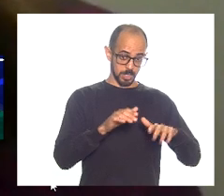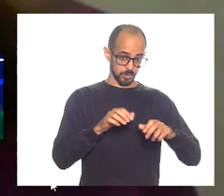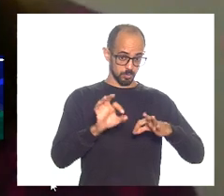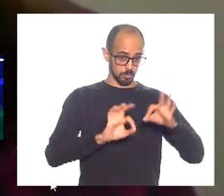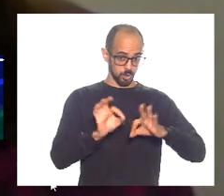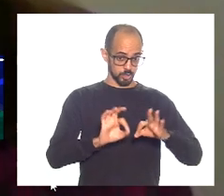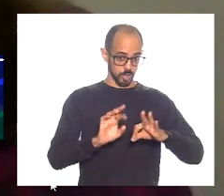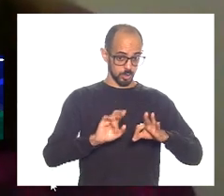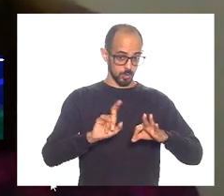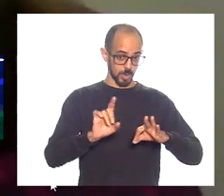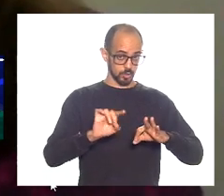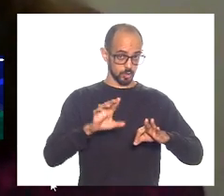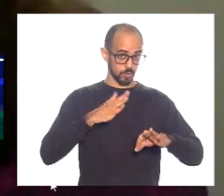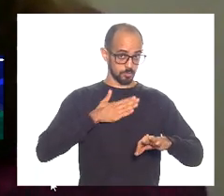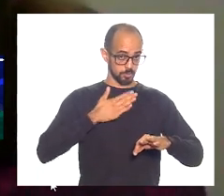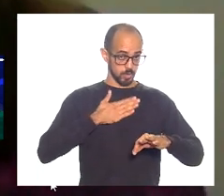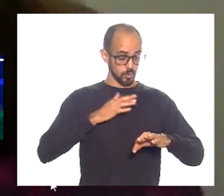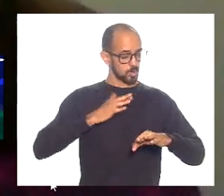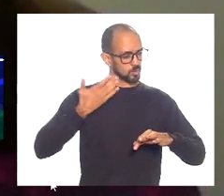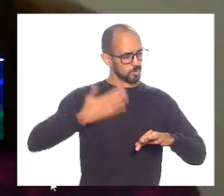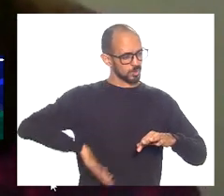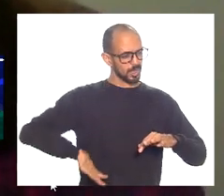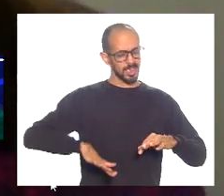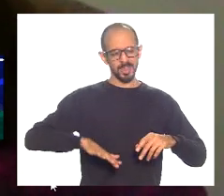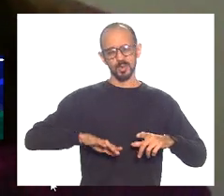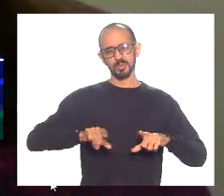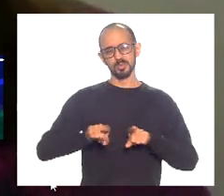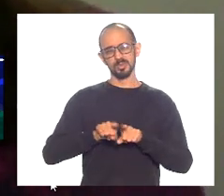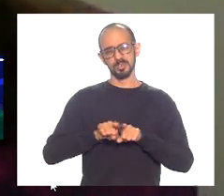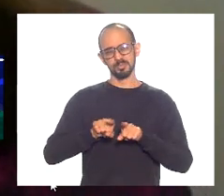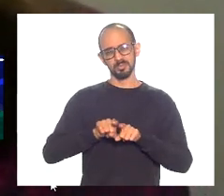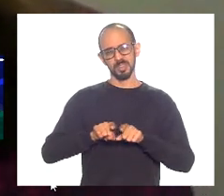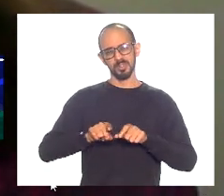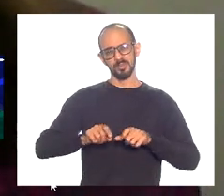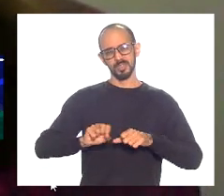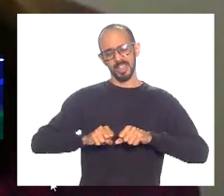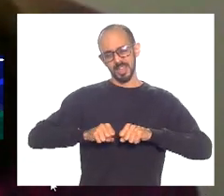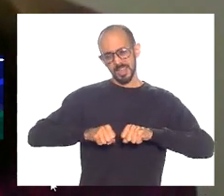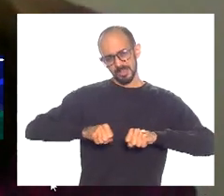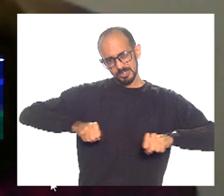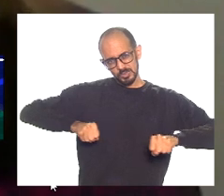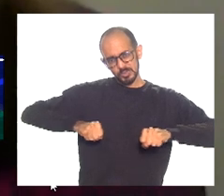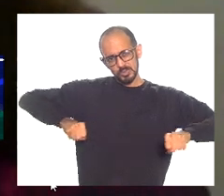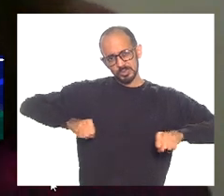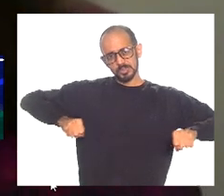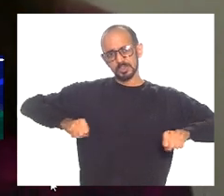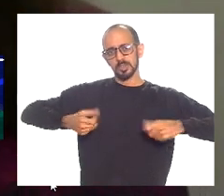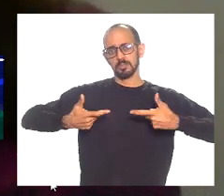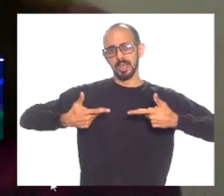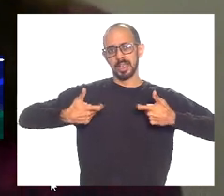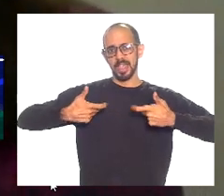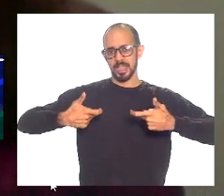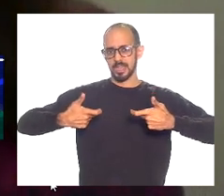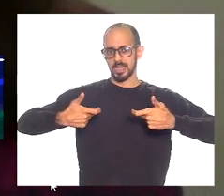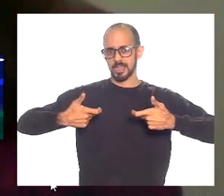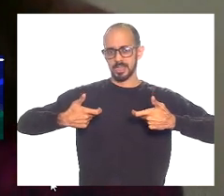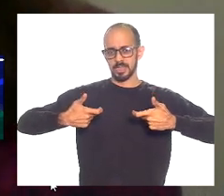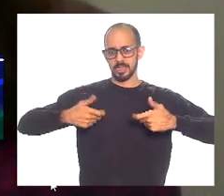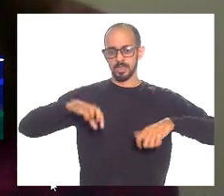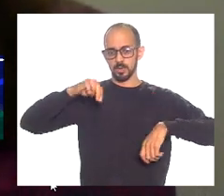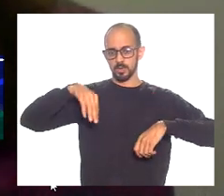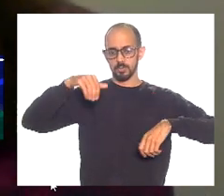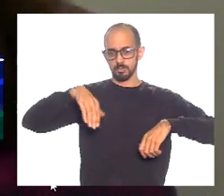tá? Eu também não quero, volto a dizer, não quero esticar essa corda além do necessário. O deputado Carlos Mink, que é um